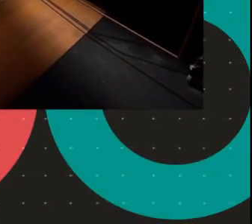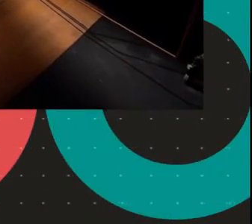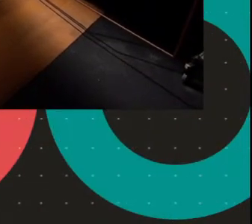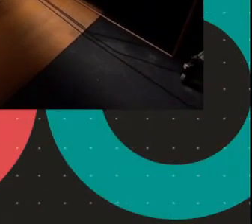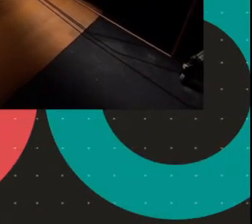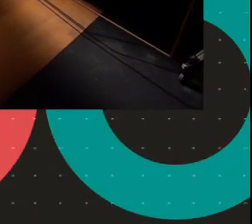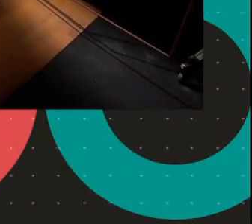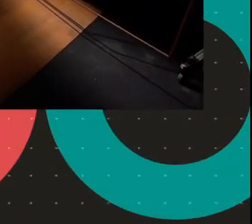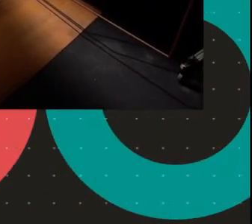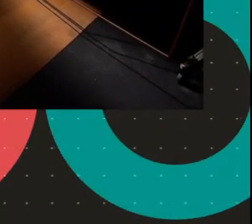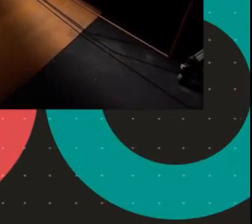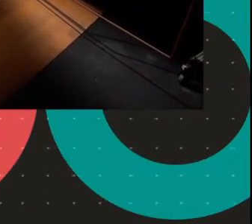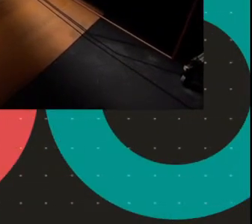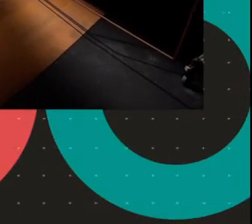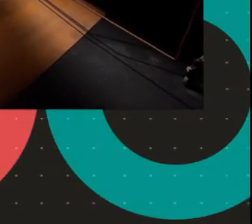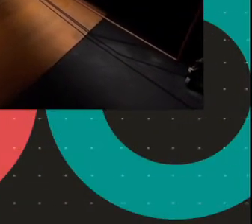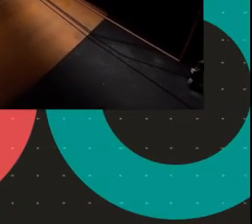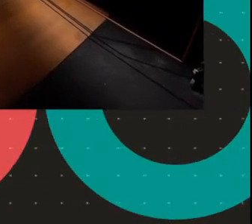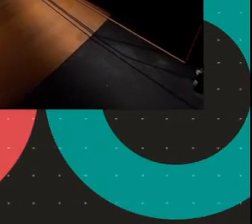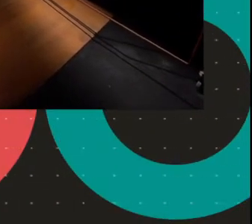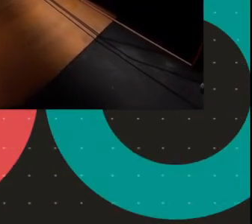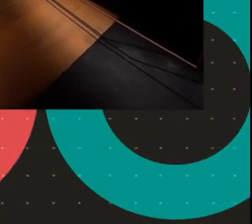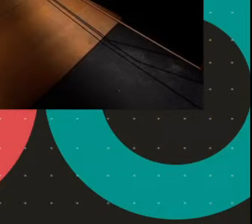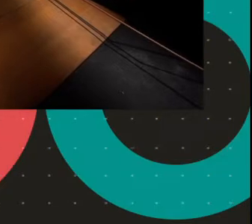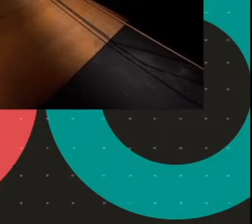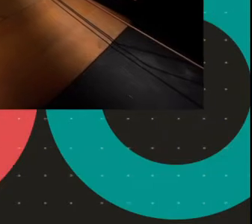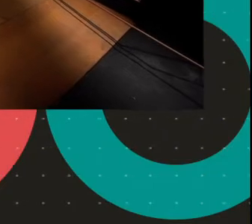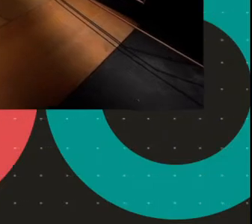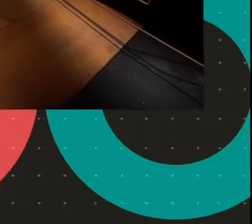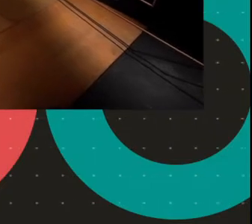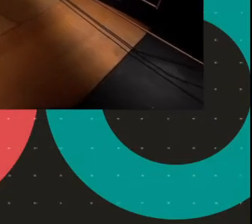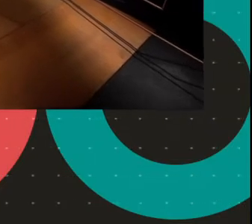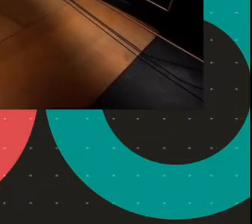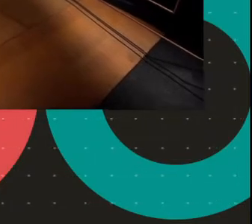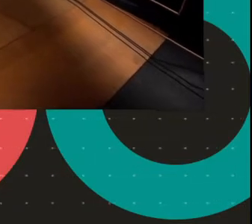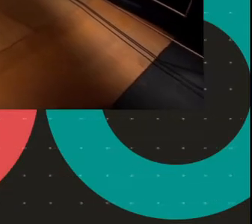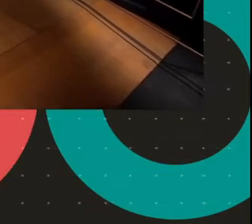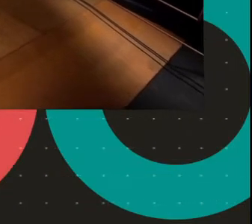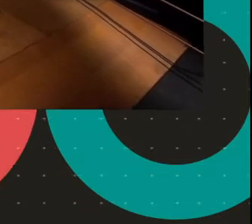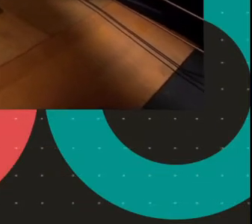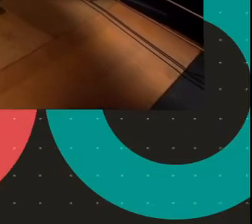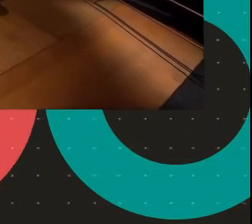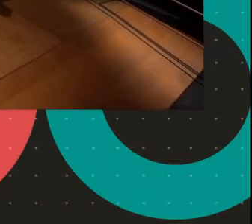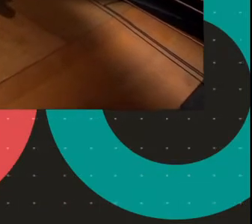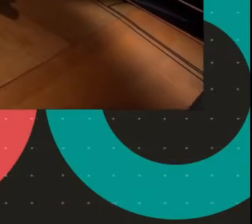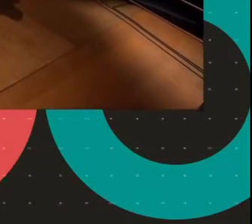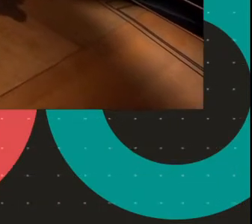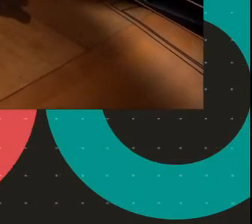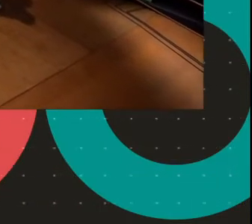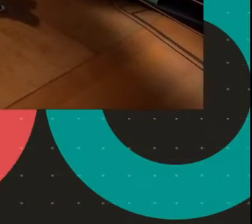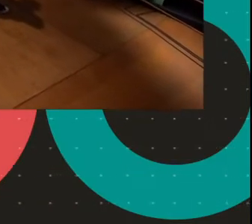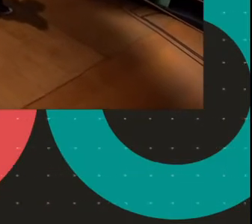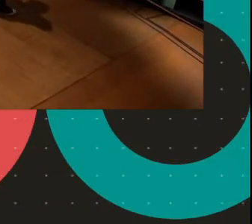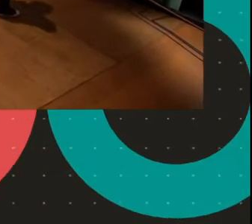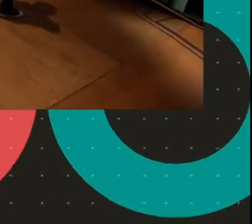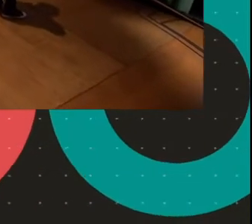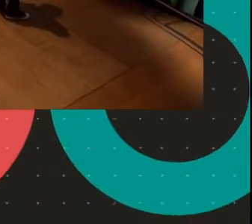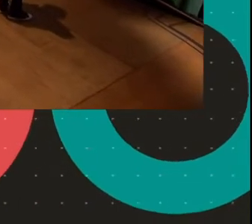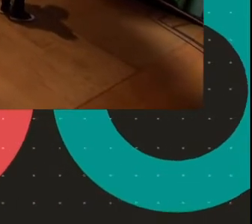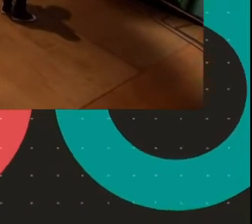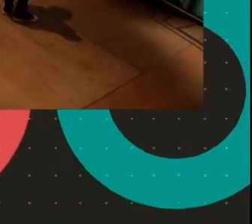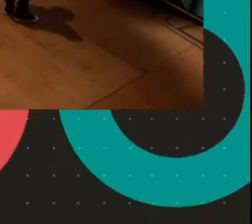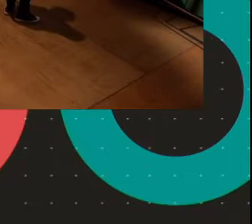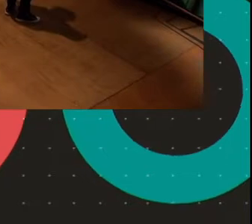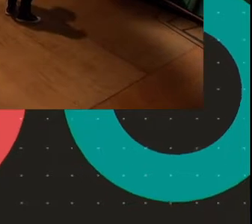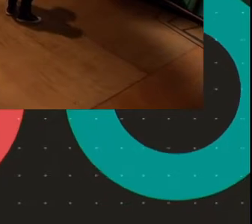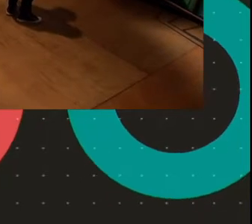Ah, maravilhoso! Oh, que nossa, ainda bem que você gostou. Que papo agradável. Vocês conduzem